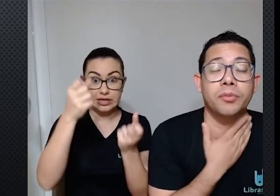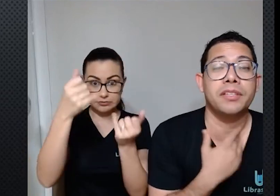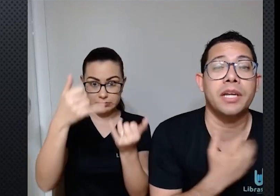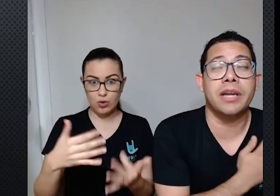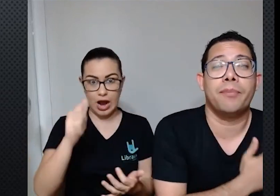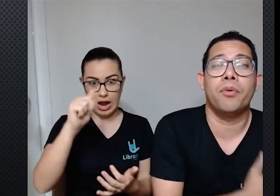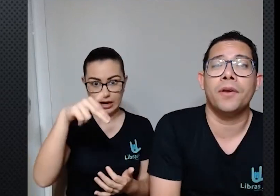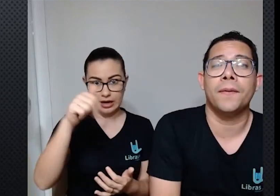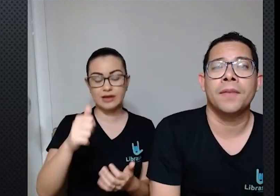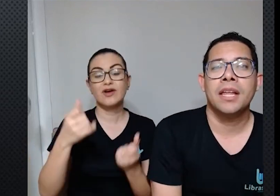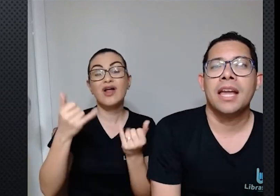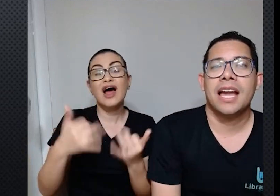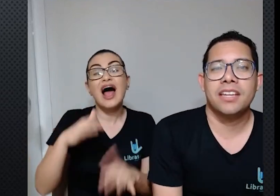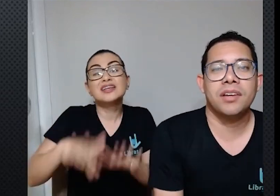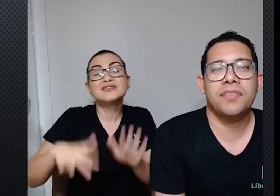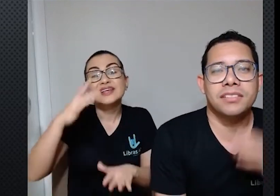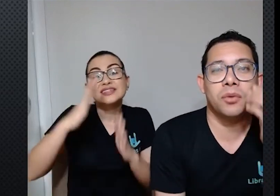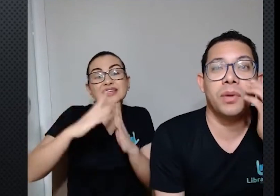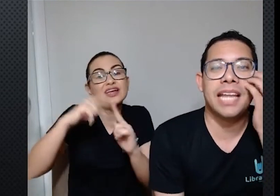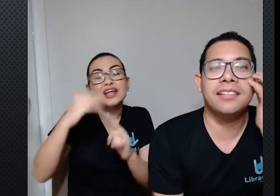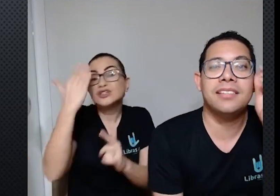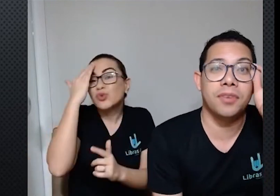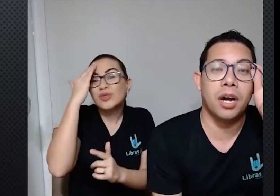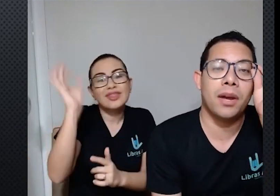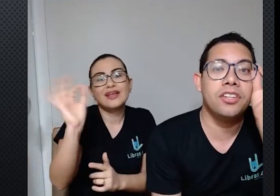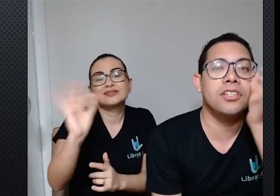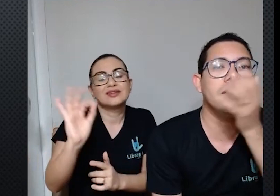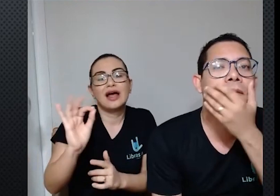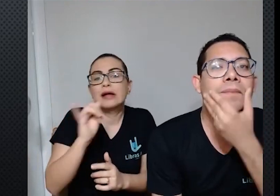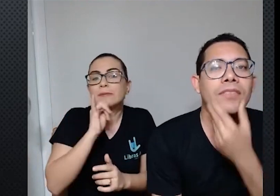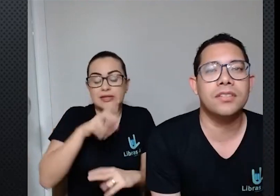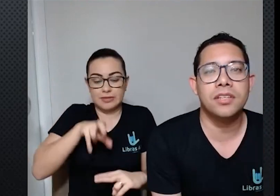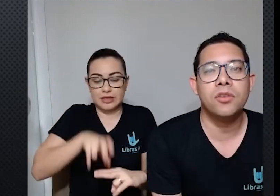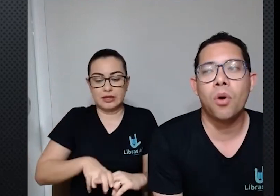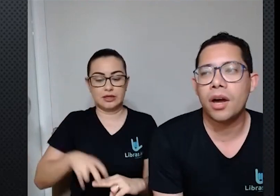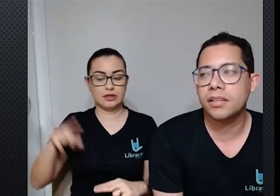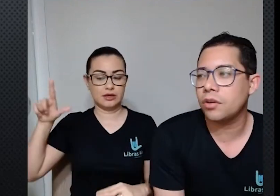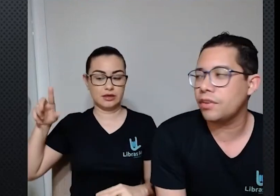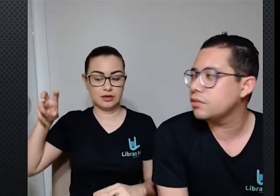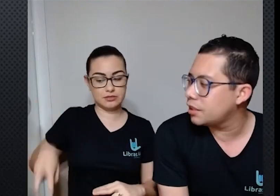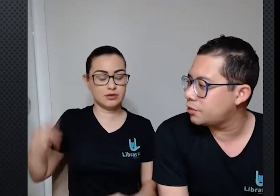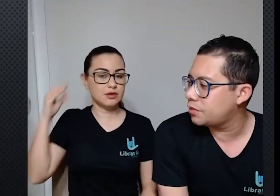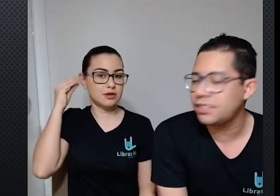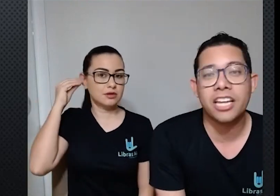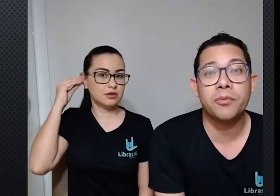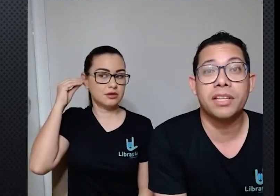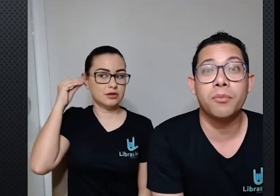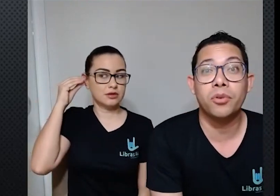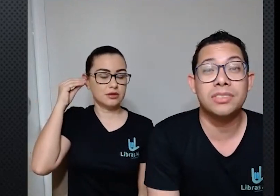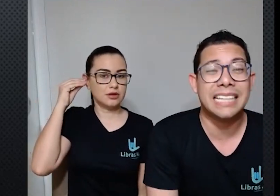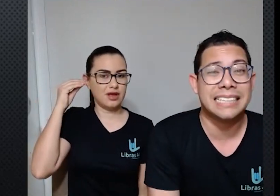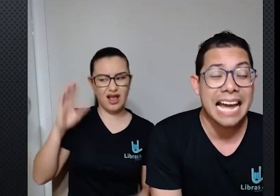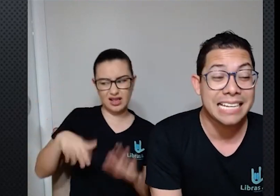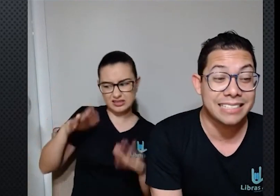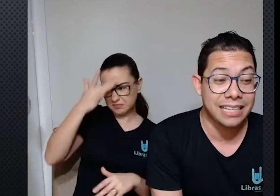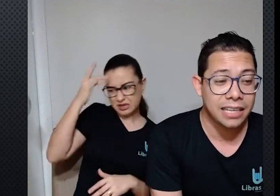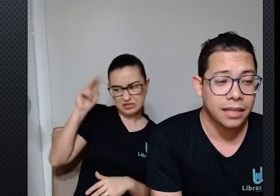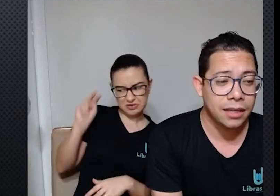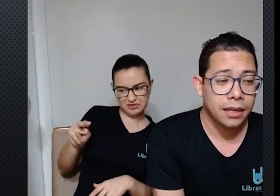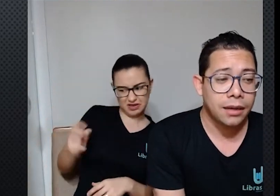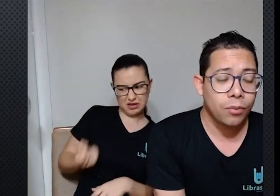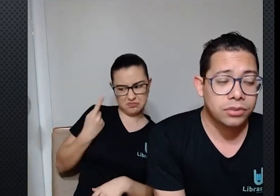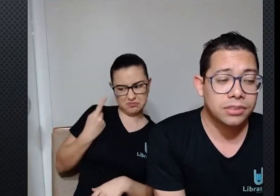falar sobre intérprete de apoio, a gente vai fazer um intensivão aí de 5 horas, talvez não seja o suficiente, porque tem muitos detalhes